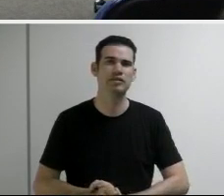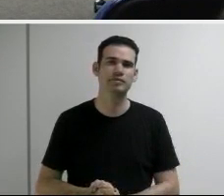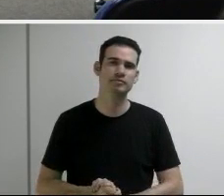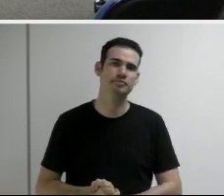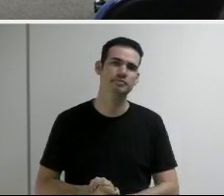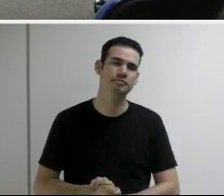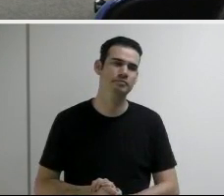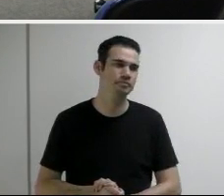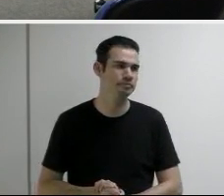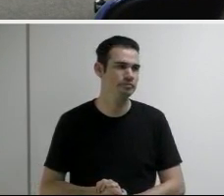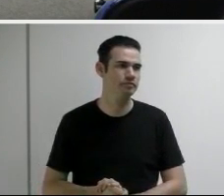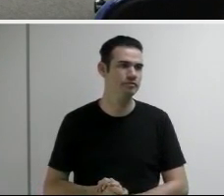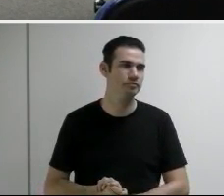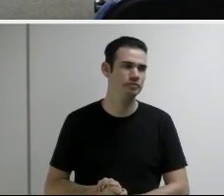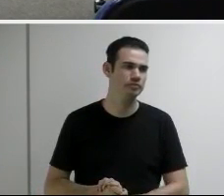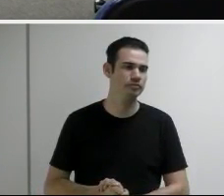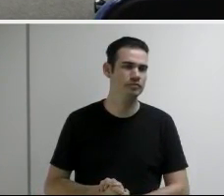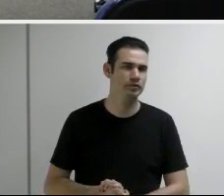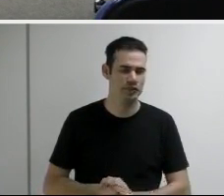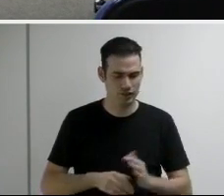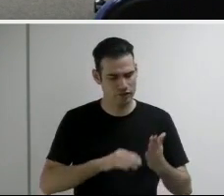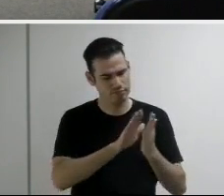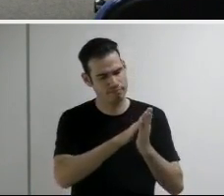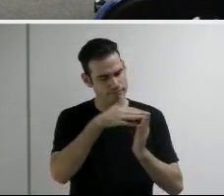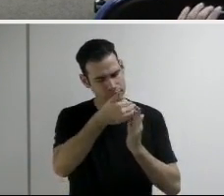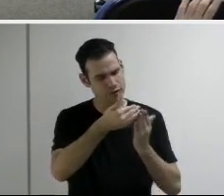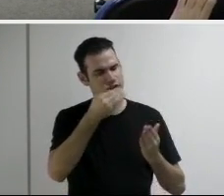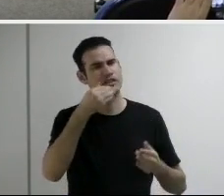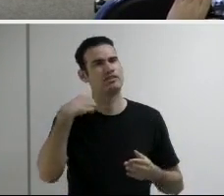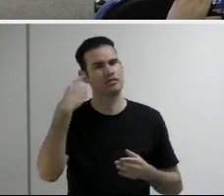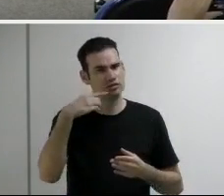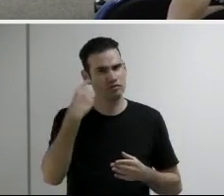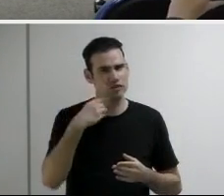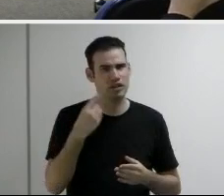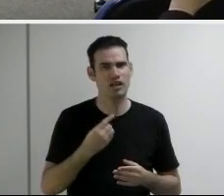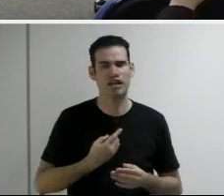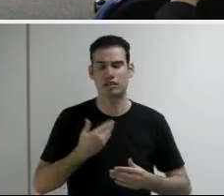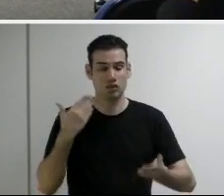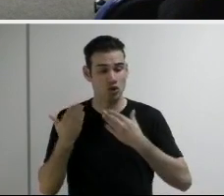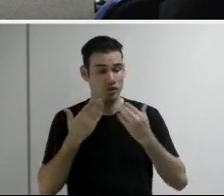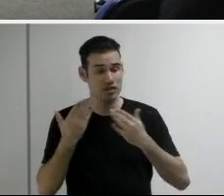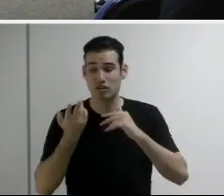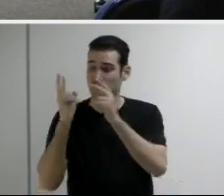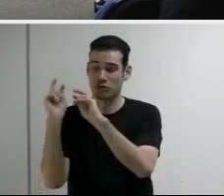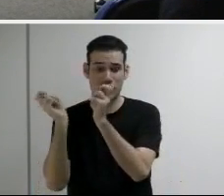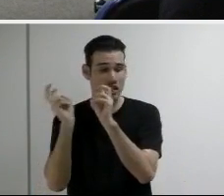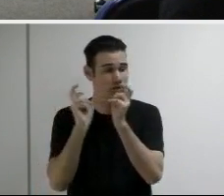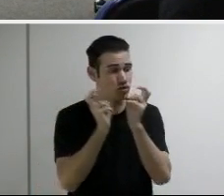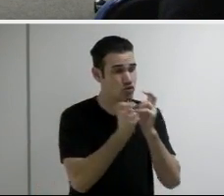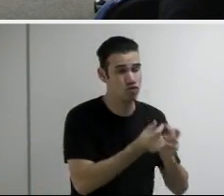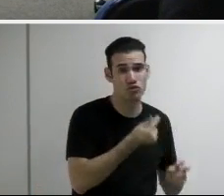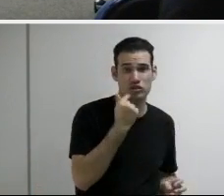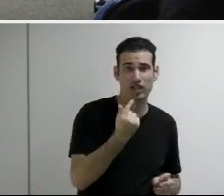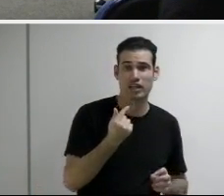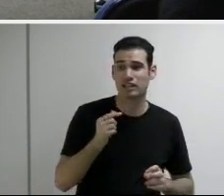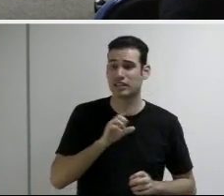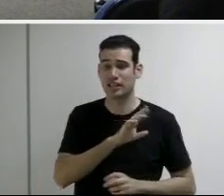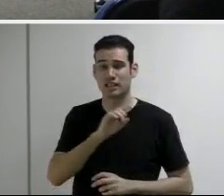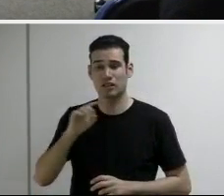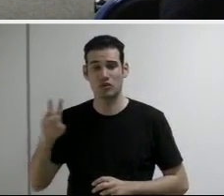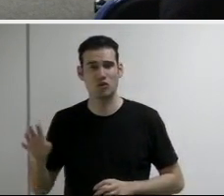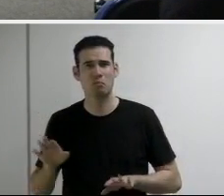baila, na agenda legislativa, né? Os deputados estão tratando os 7 assuntos ao mesmo tempo, isso vezes 500, né? 7 vezes 500, dá o